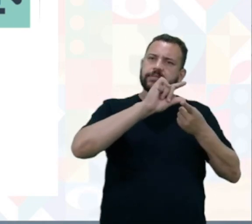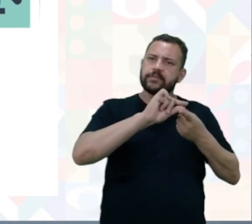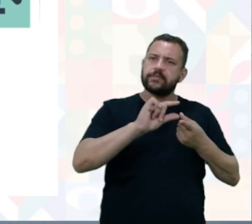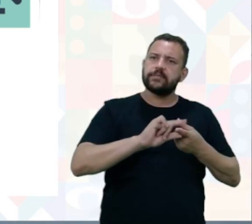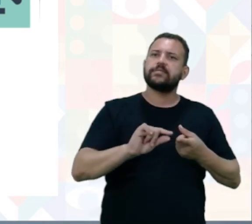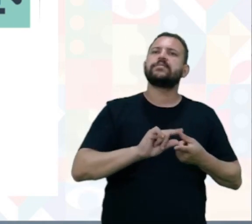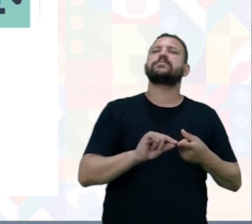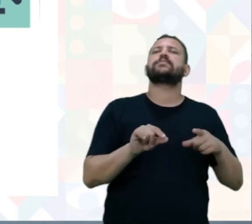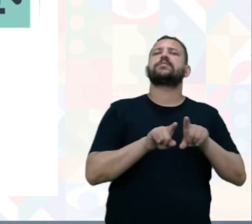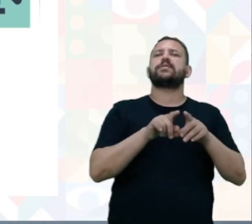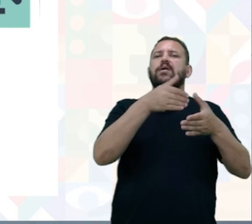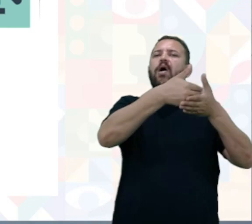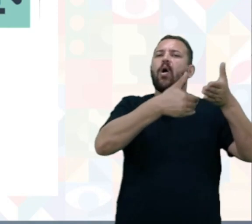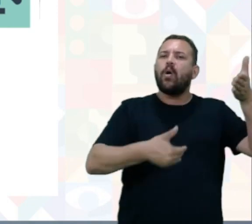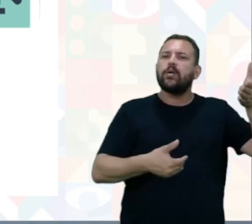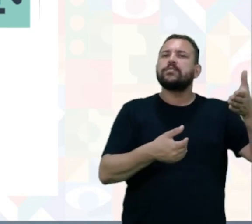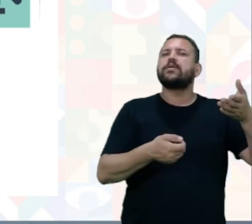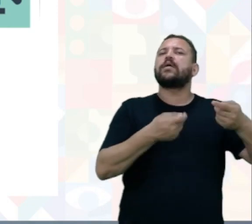e os contratos